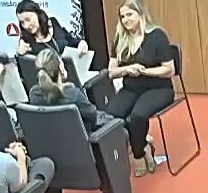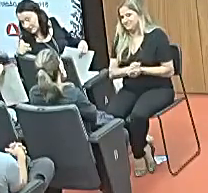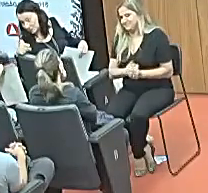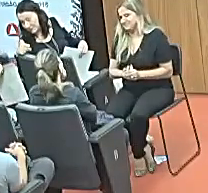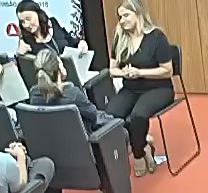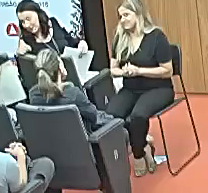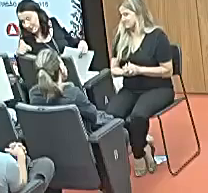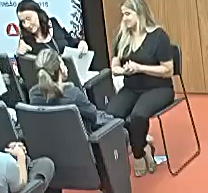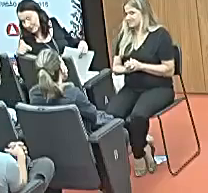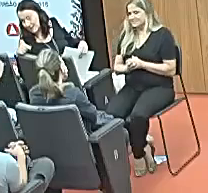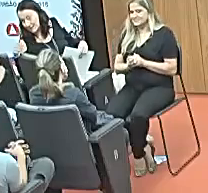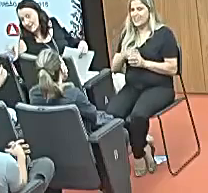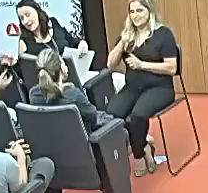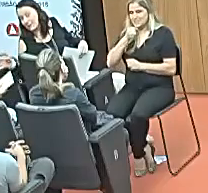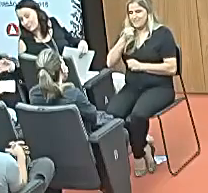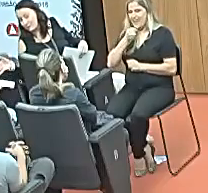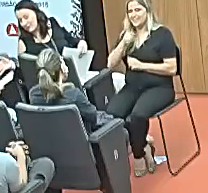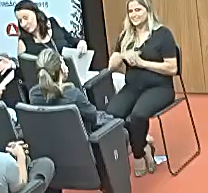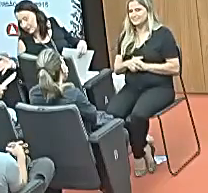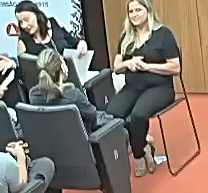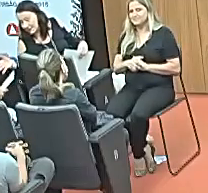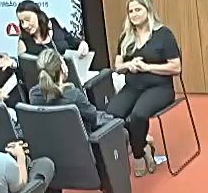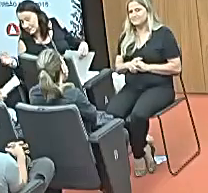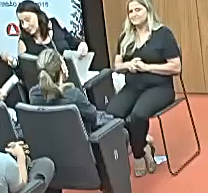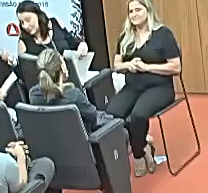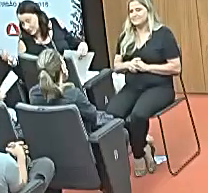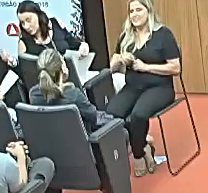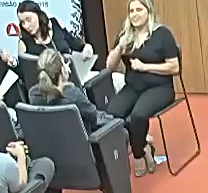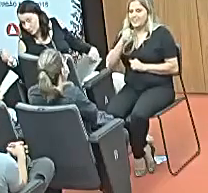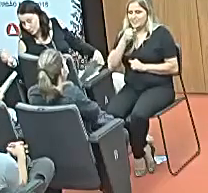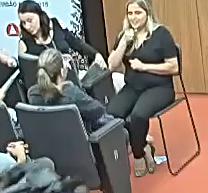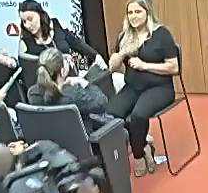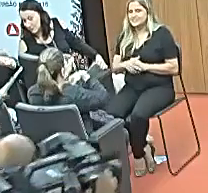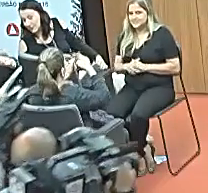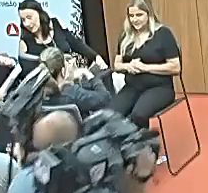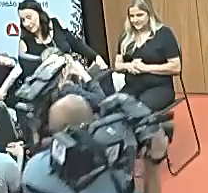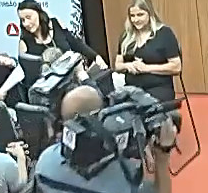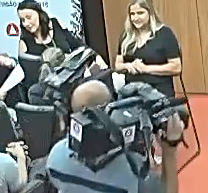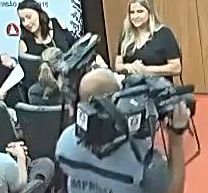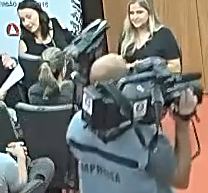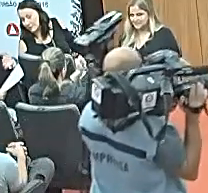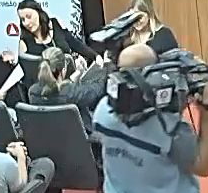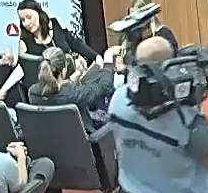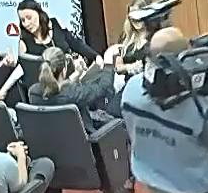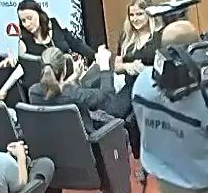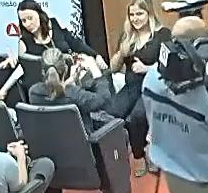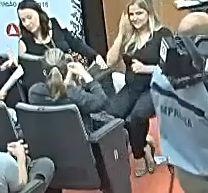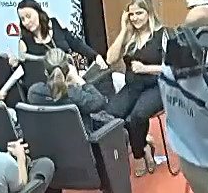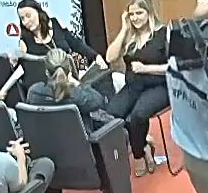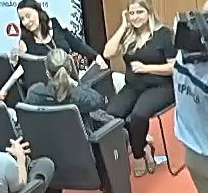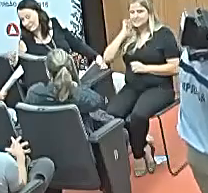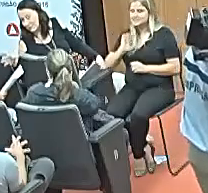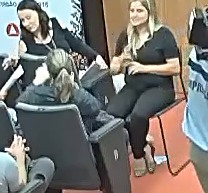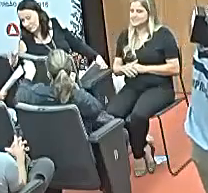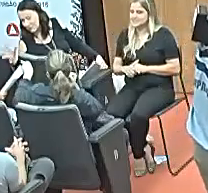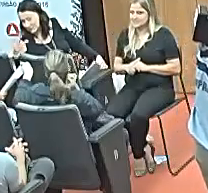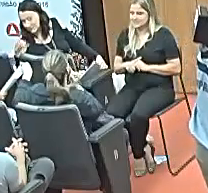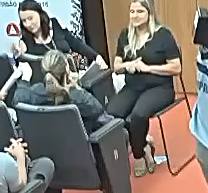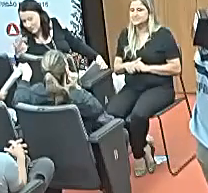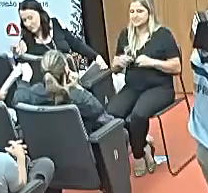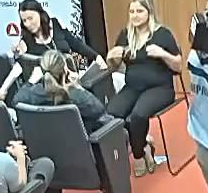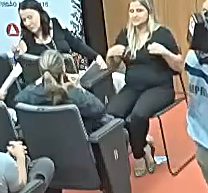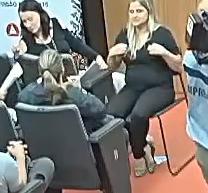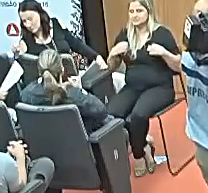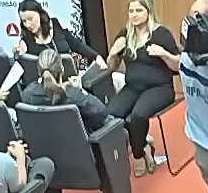deve ser uma prática vinculado às boas práticas é a melhor política que se pode praticar eu